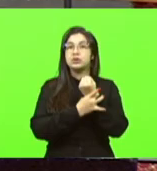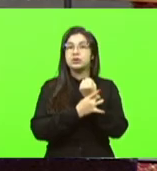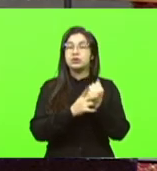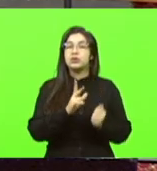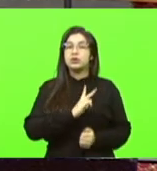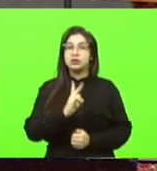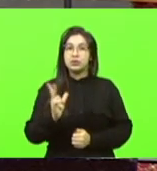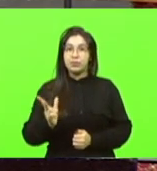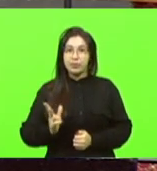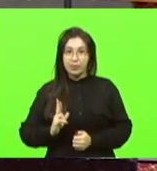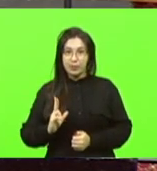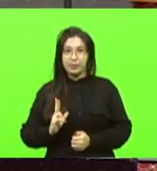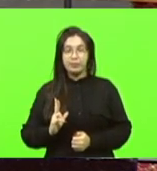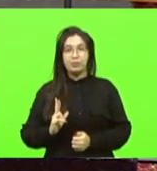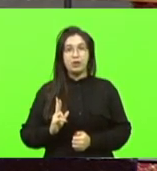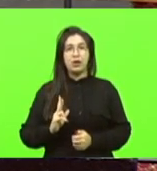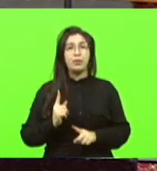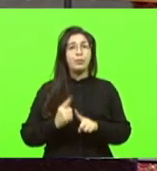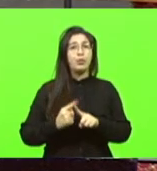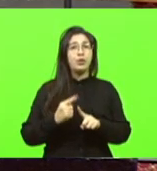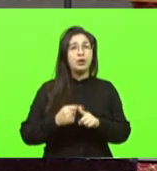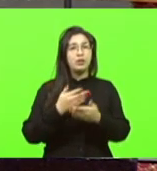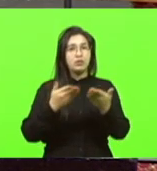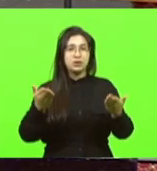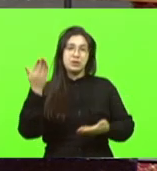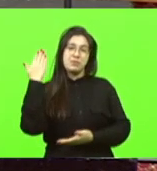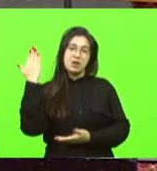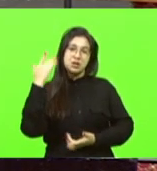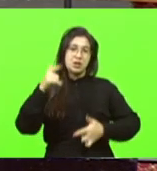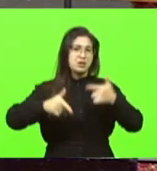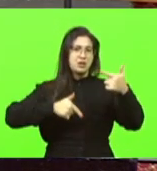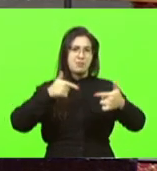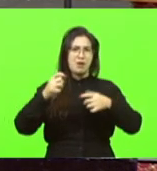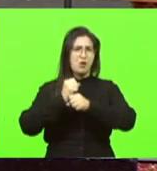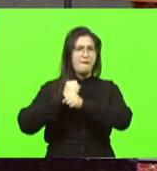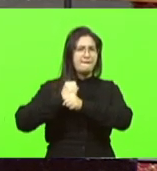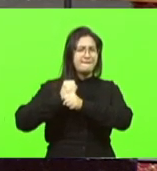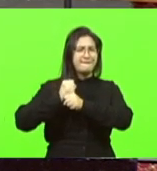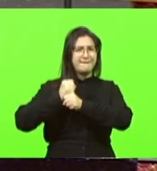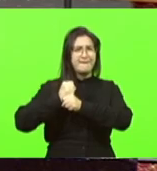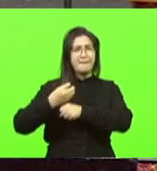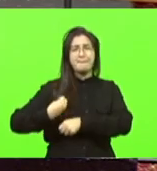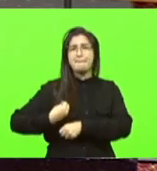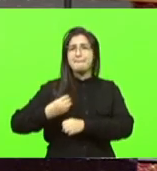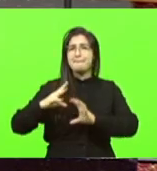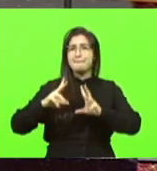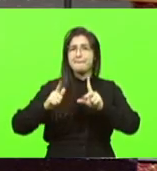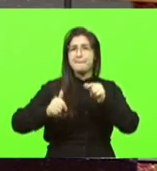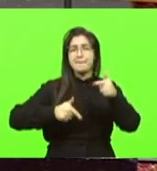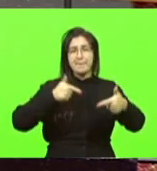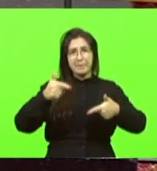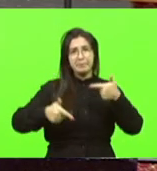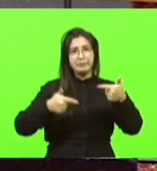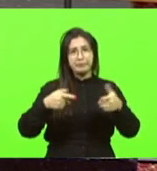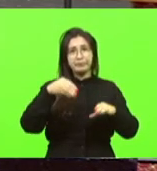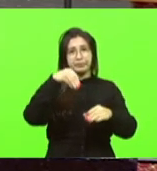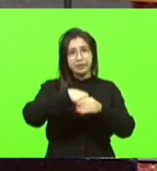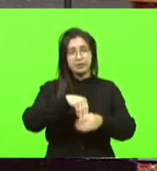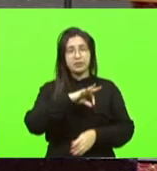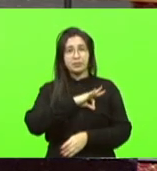pelas funções que ocupou durante muitos anos de eu e